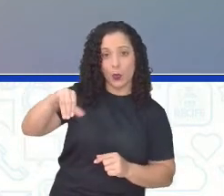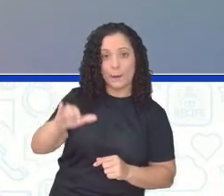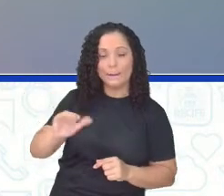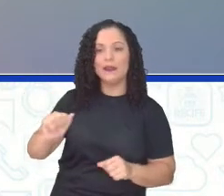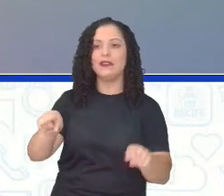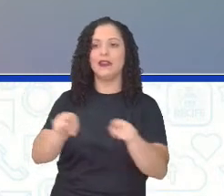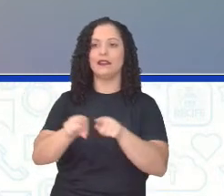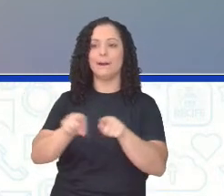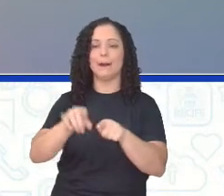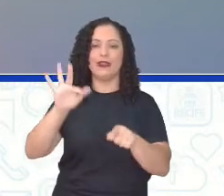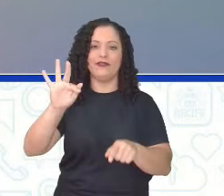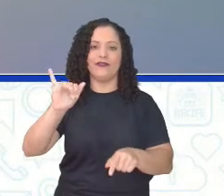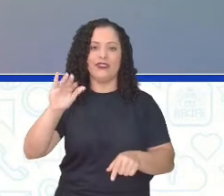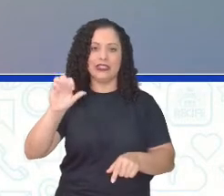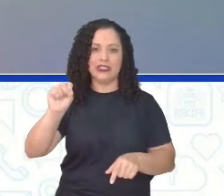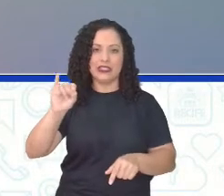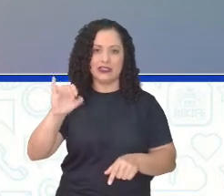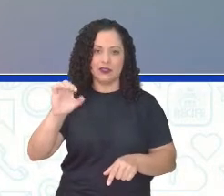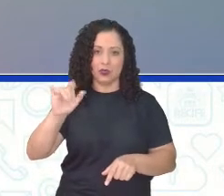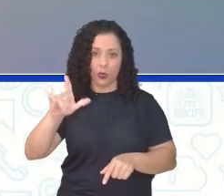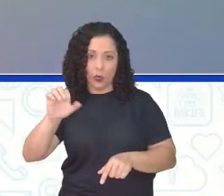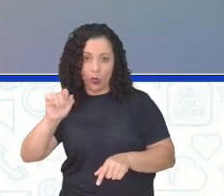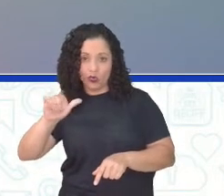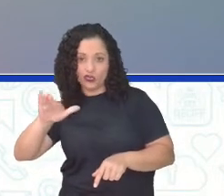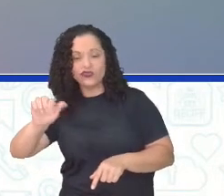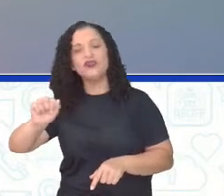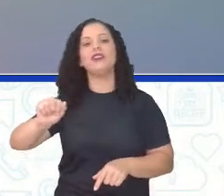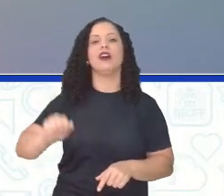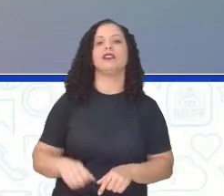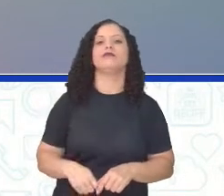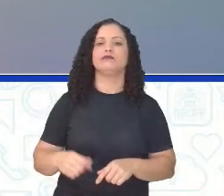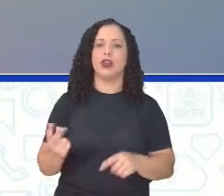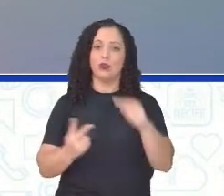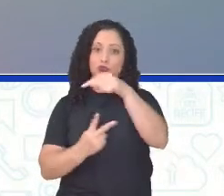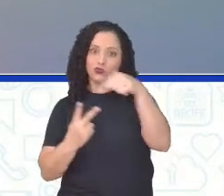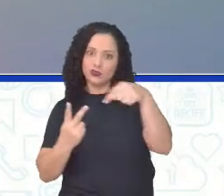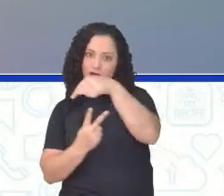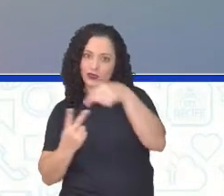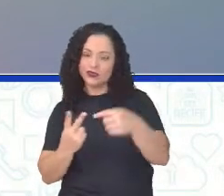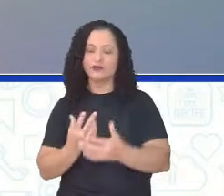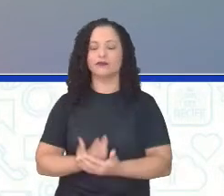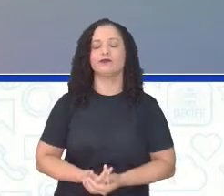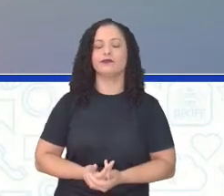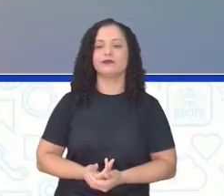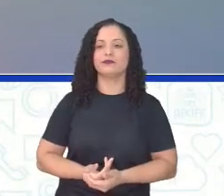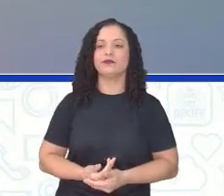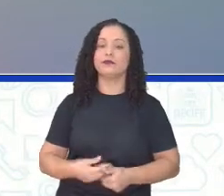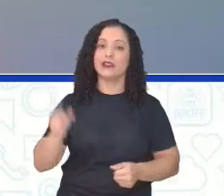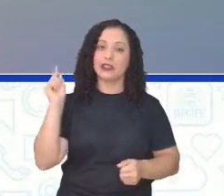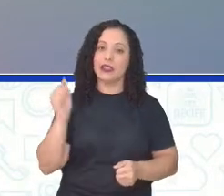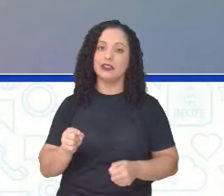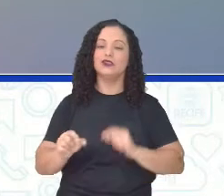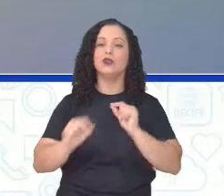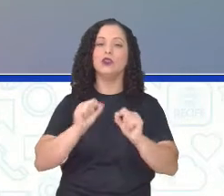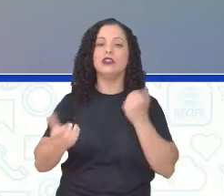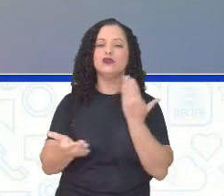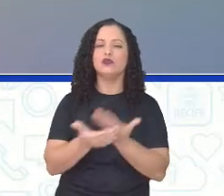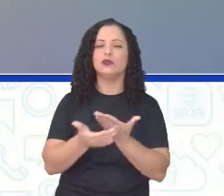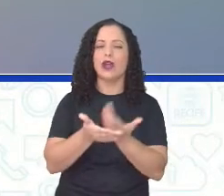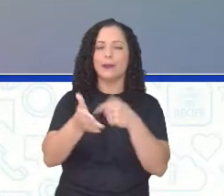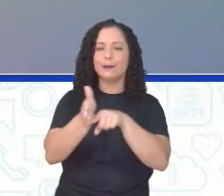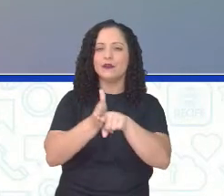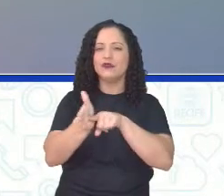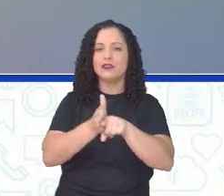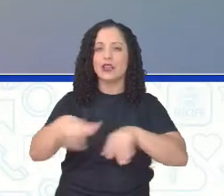aula, rapidinho, foi para apresentar anatomia e fisiologia humana. Que esses dois, né, eles estudam